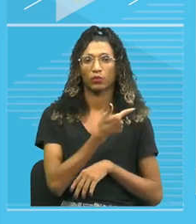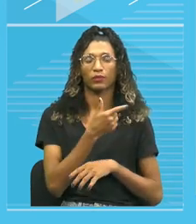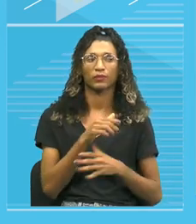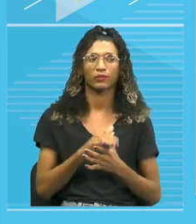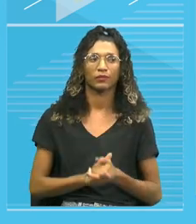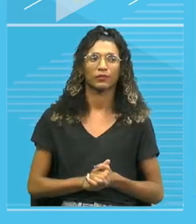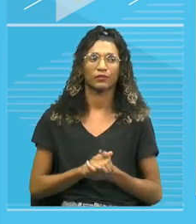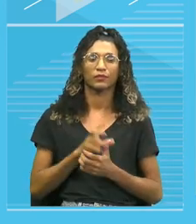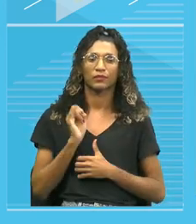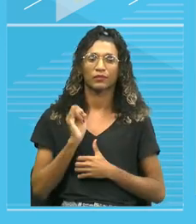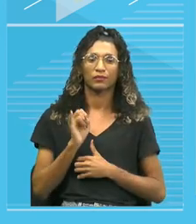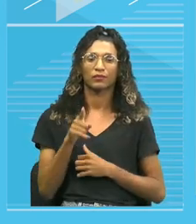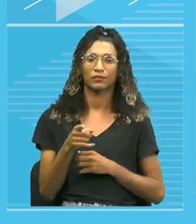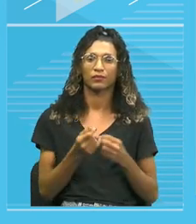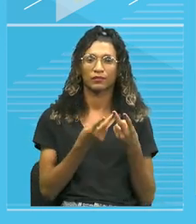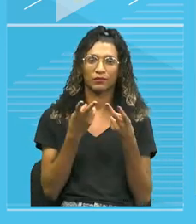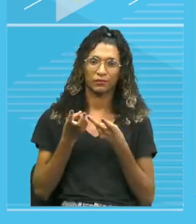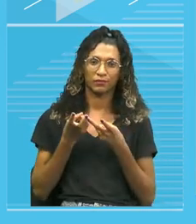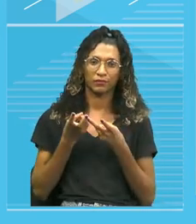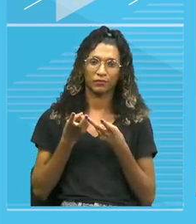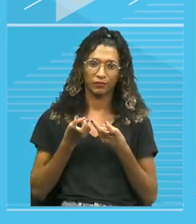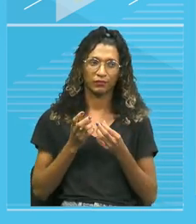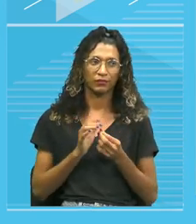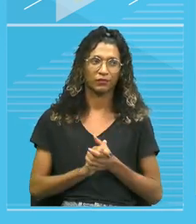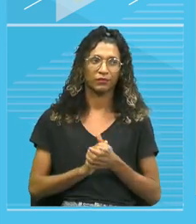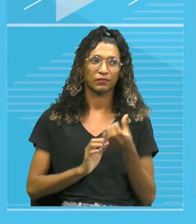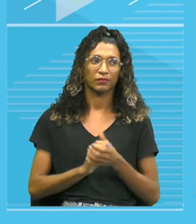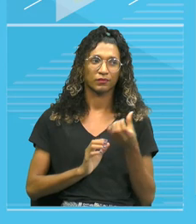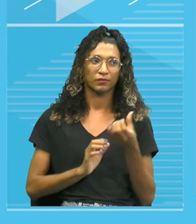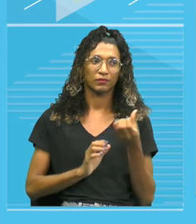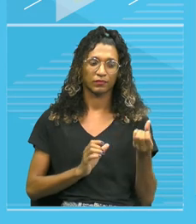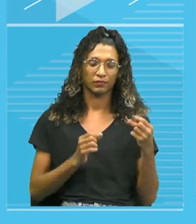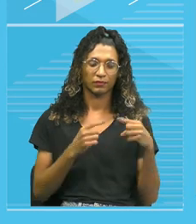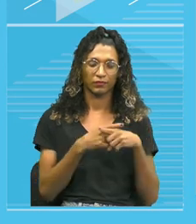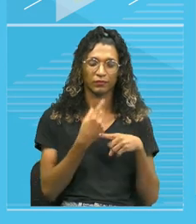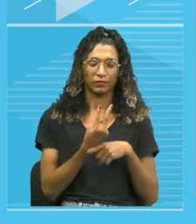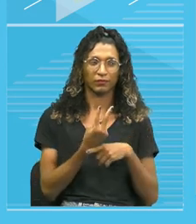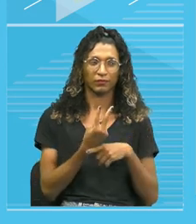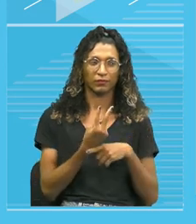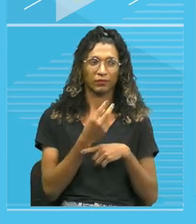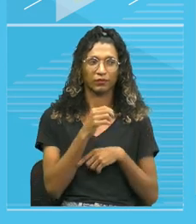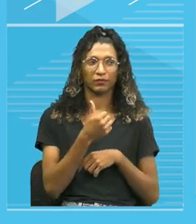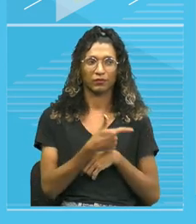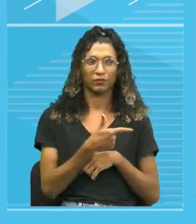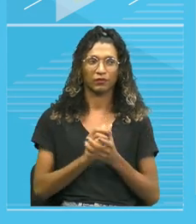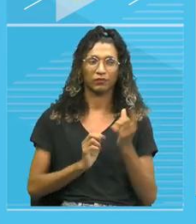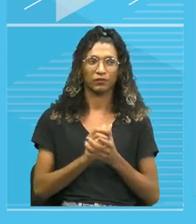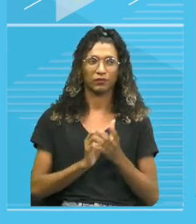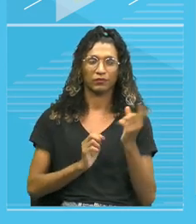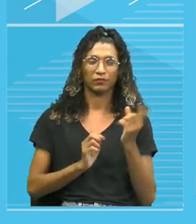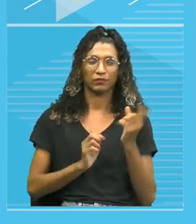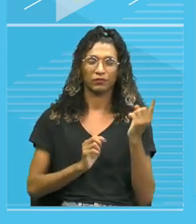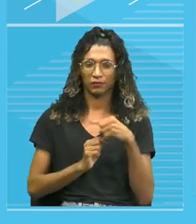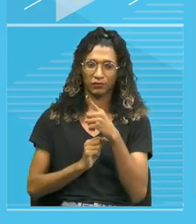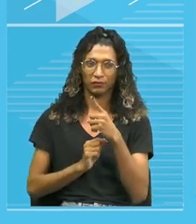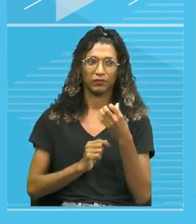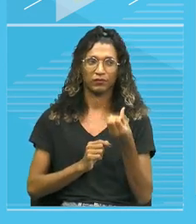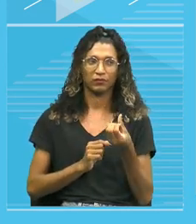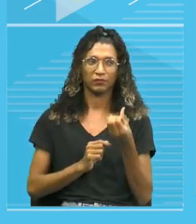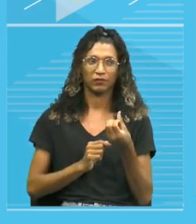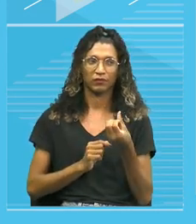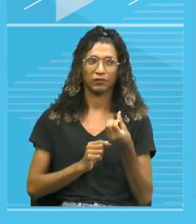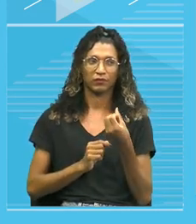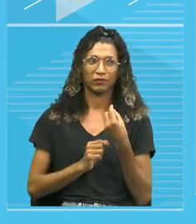se você observar seis vezes dois aqui ó 12 6 x 1